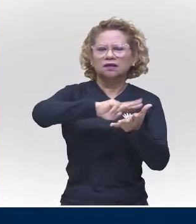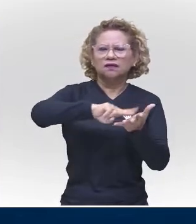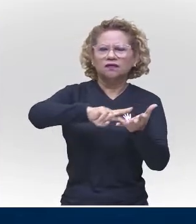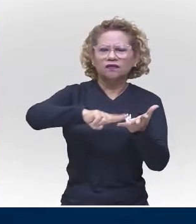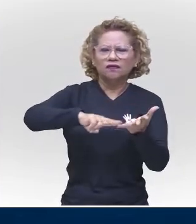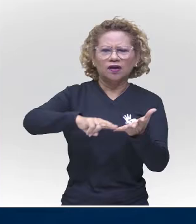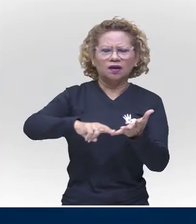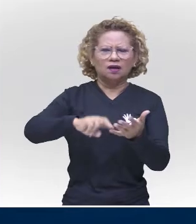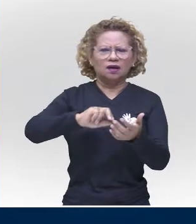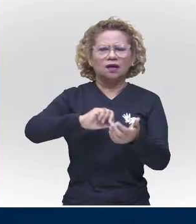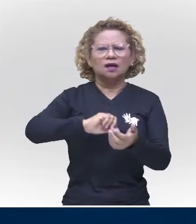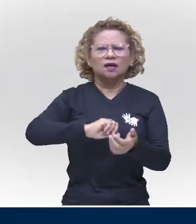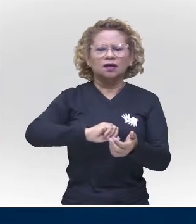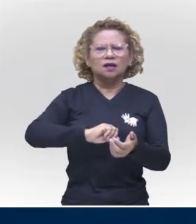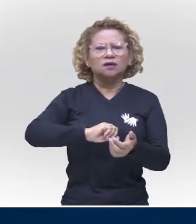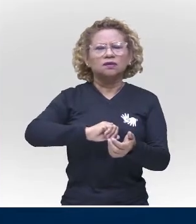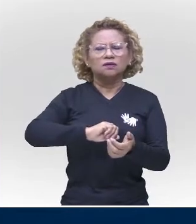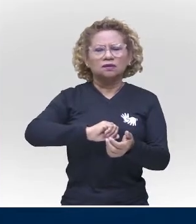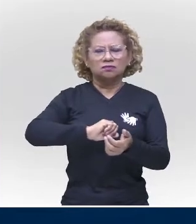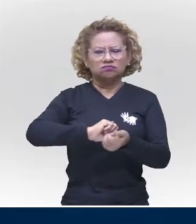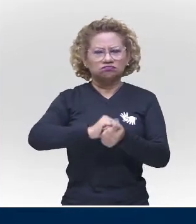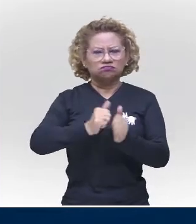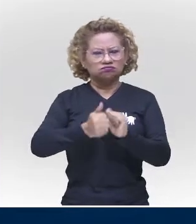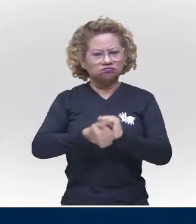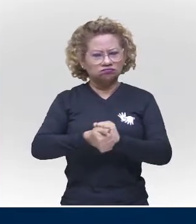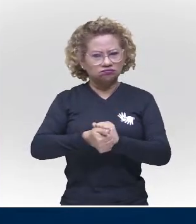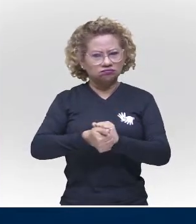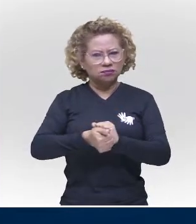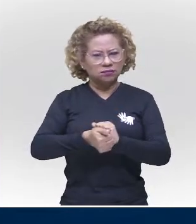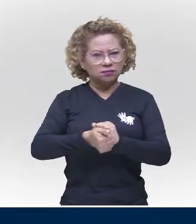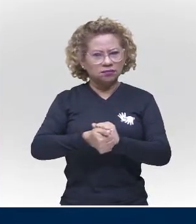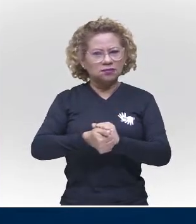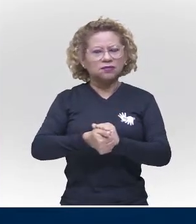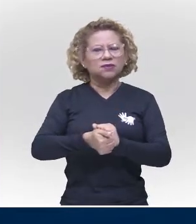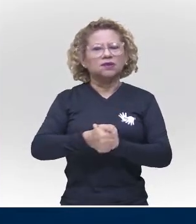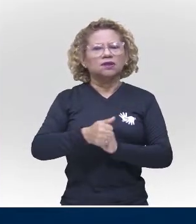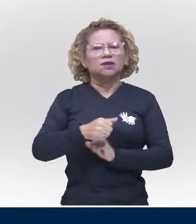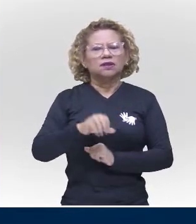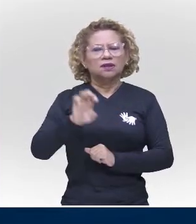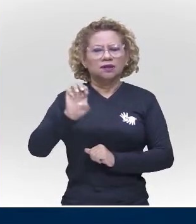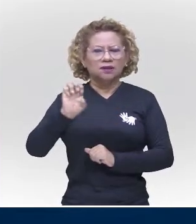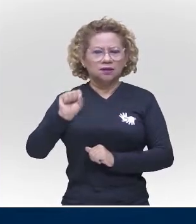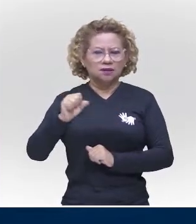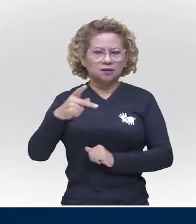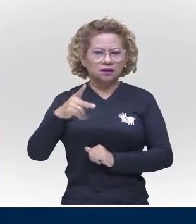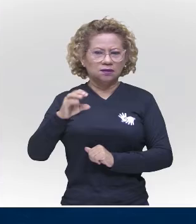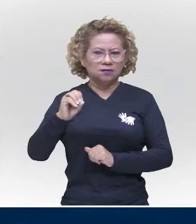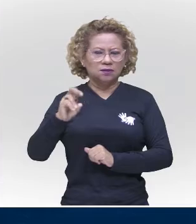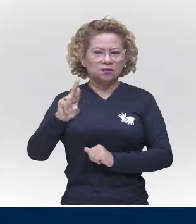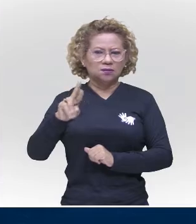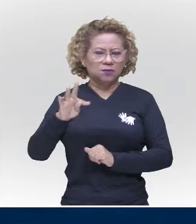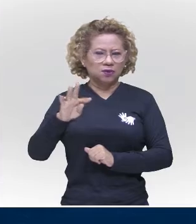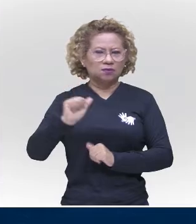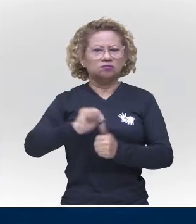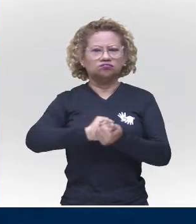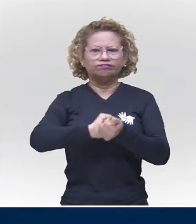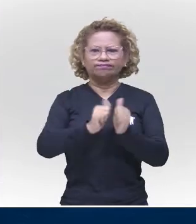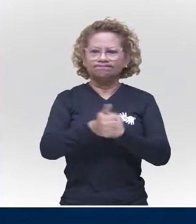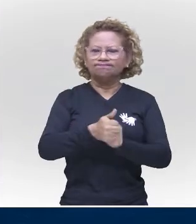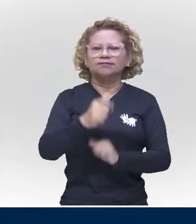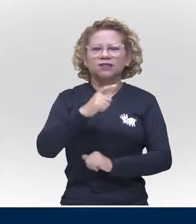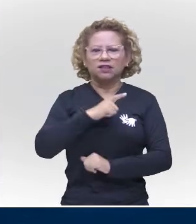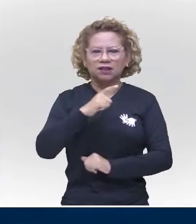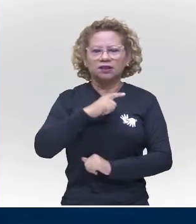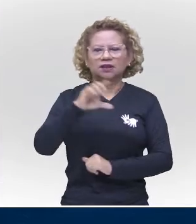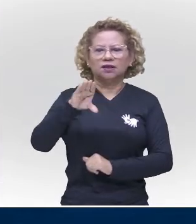americano e também o hóquei sobre a grama. São alguns esportes que são praticados no campo. Deixa eu